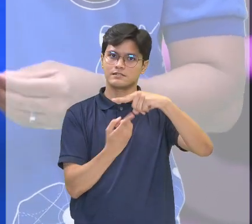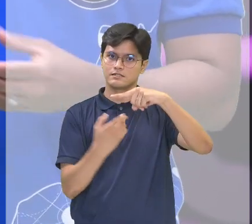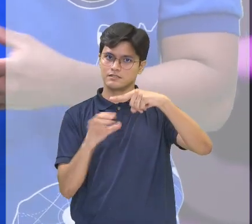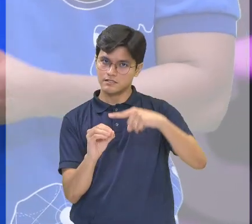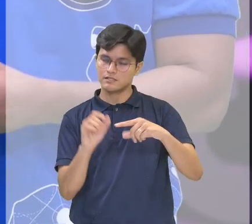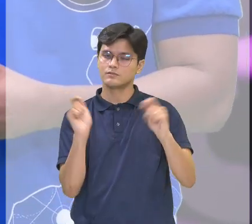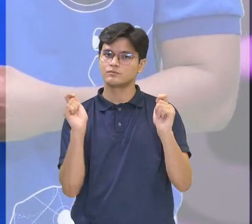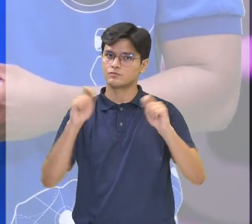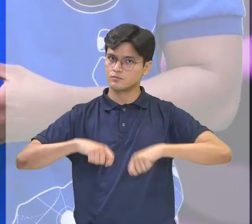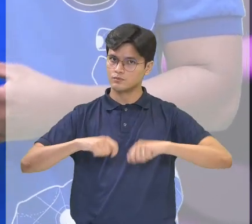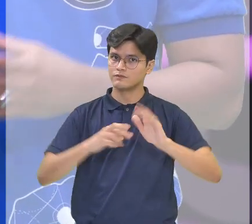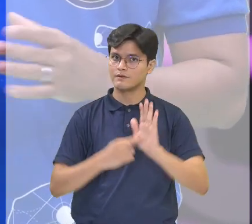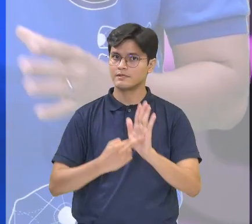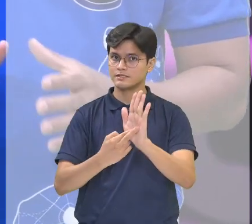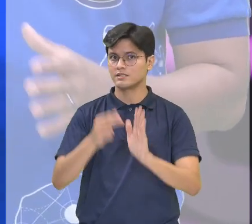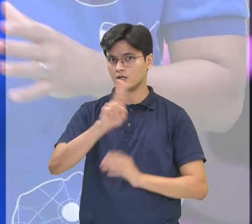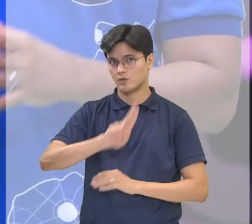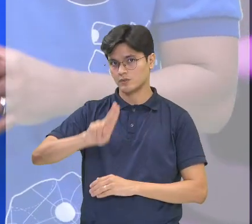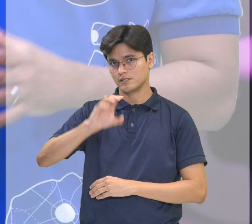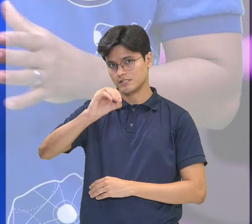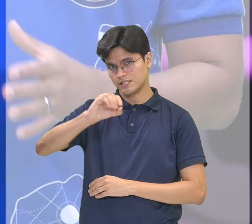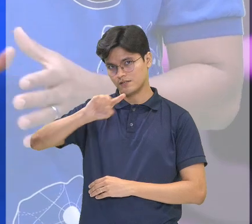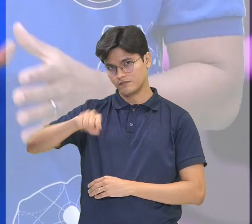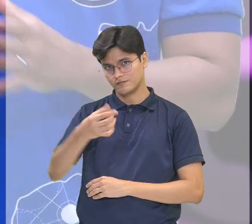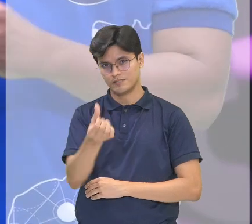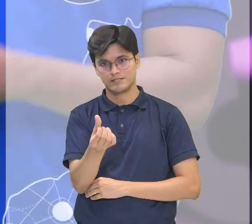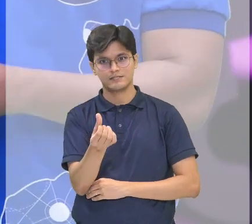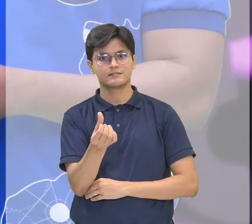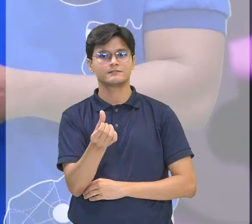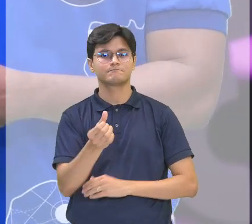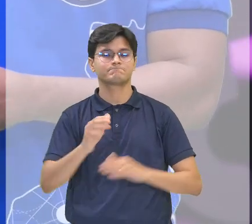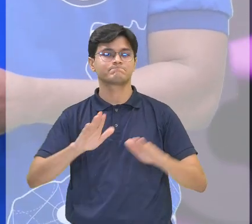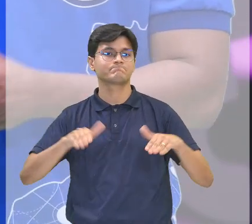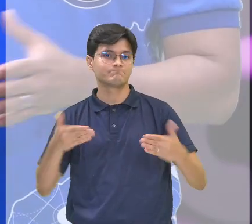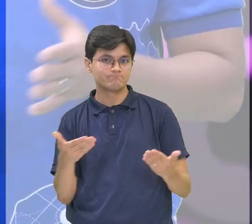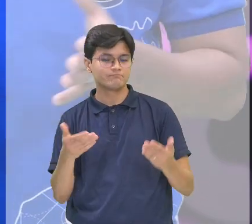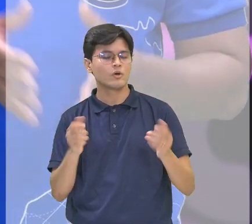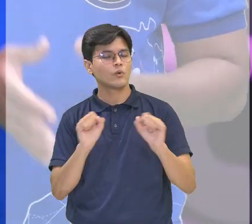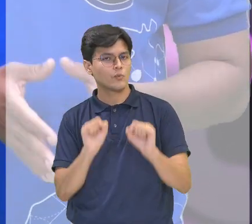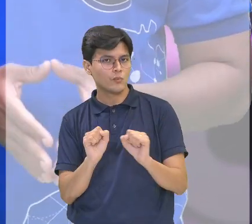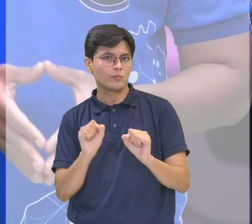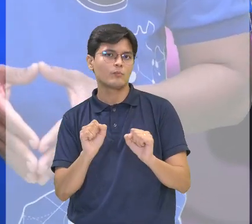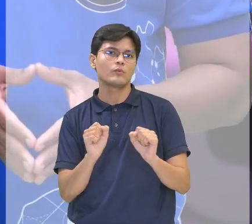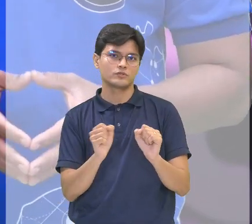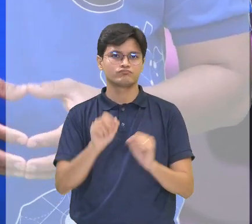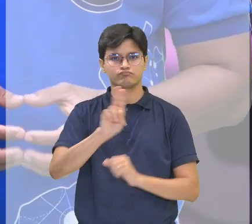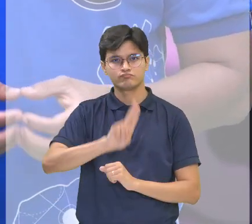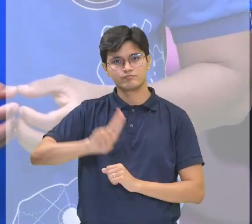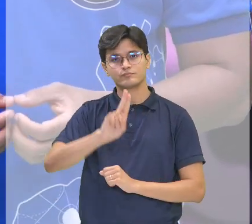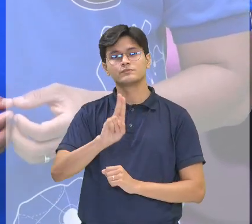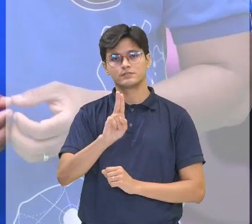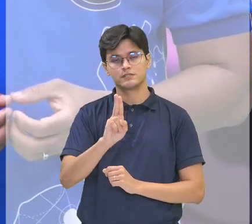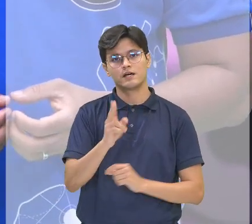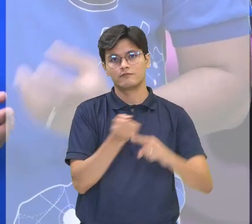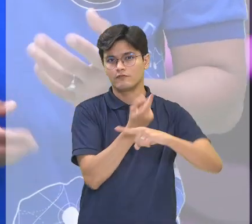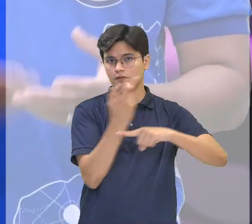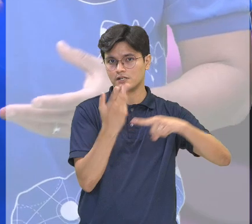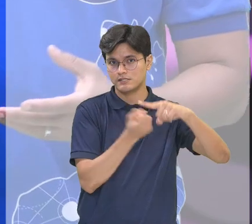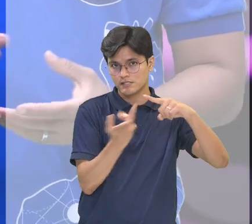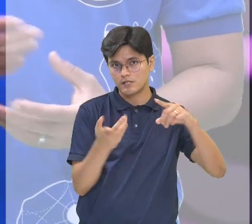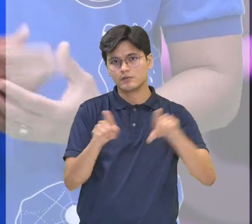sendo 0,6. Então, eu posso escrever tanto na forma decimal quanto na forma de